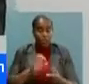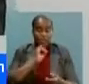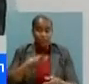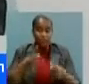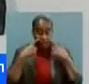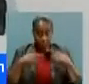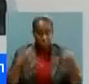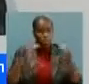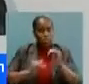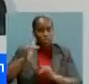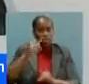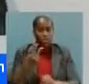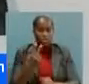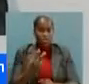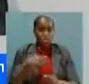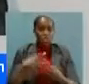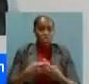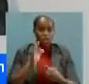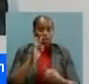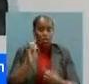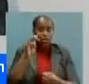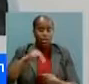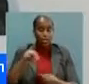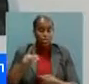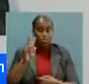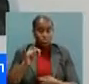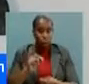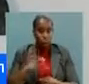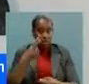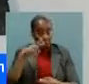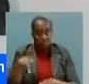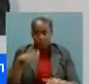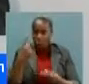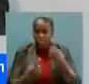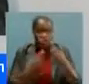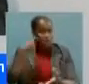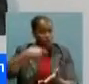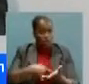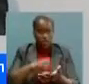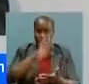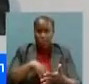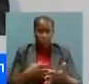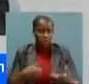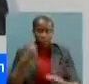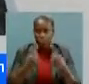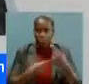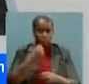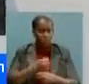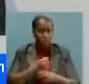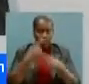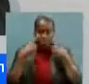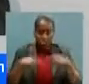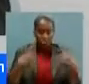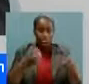anos em cerca de 40 milhões de escudos, sem que se veja nenhum investimento estratégico, nenhuma obra pública que